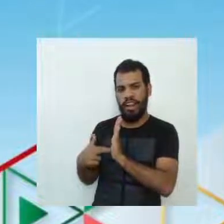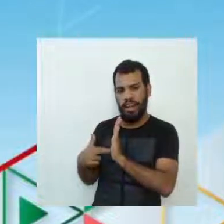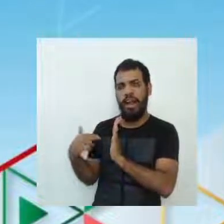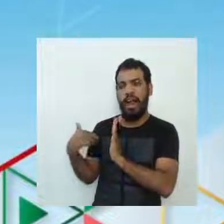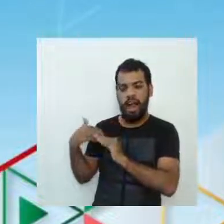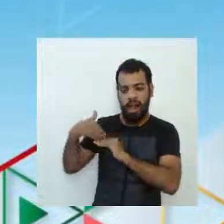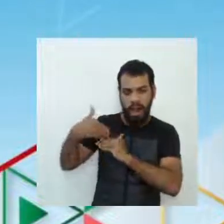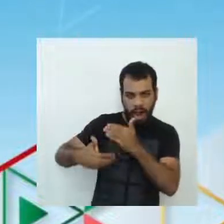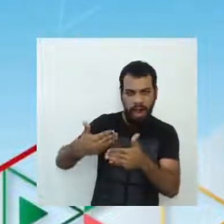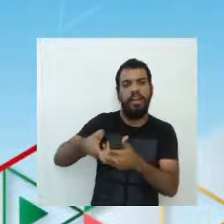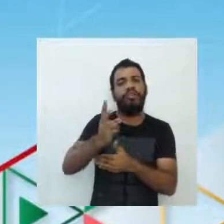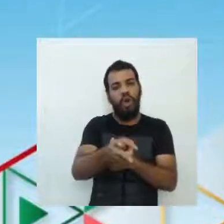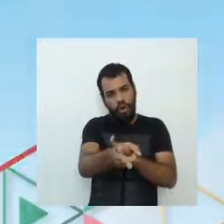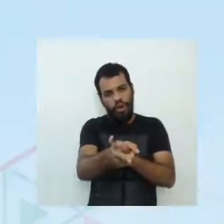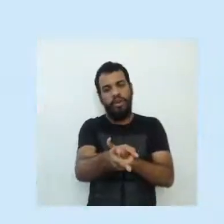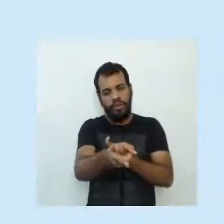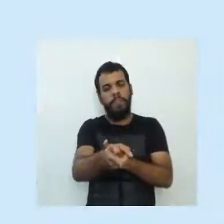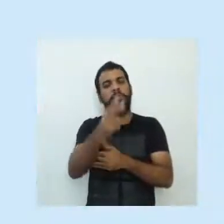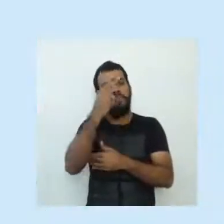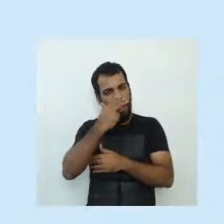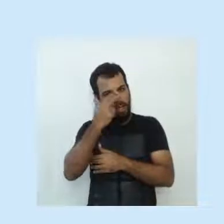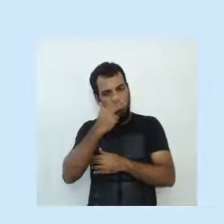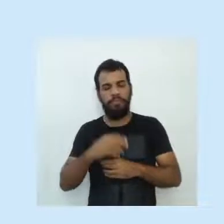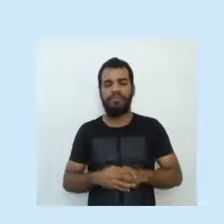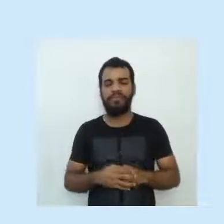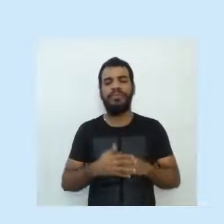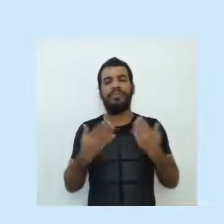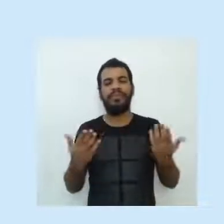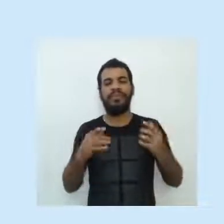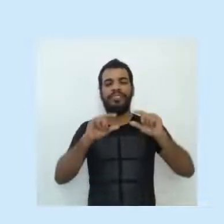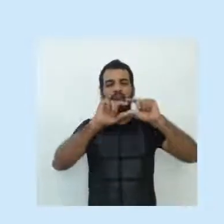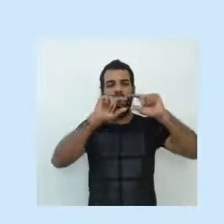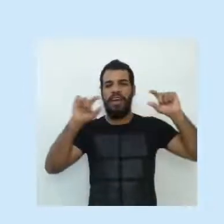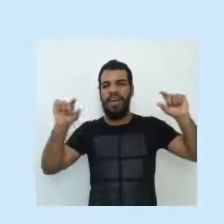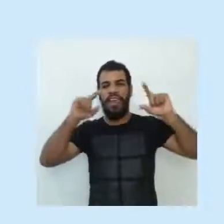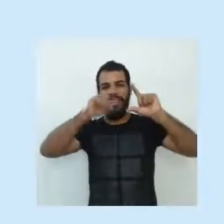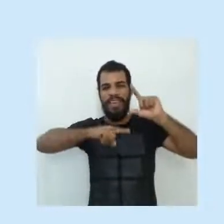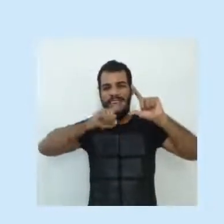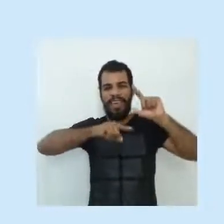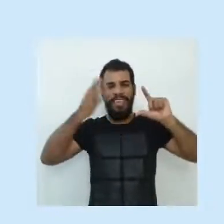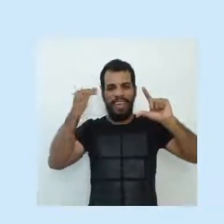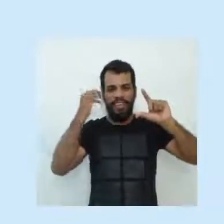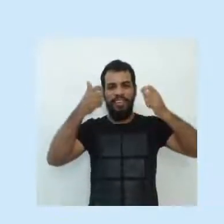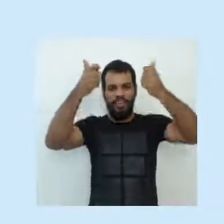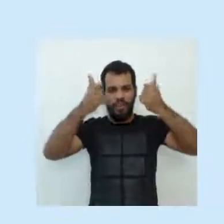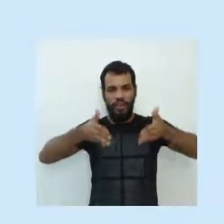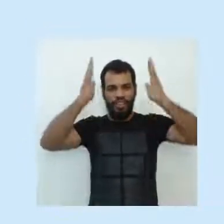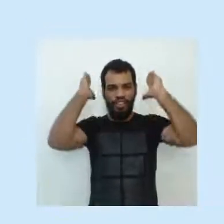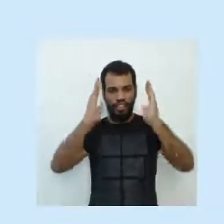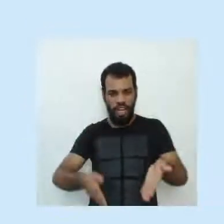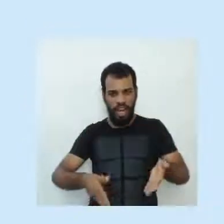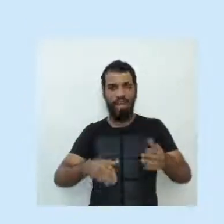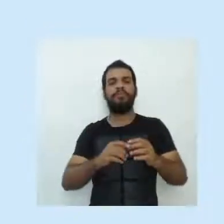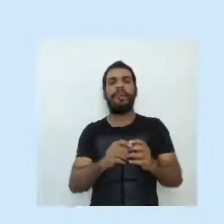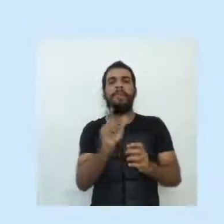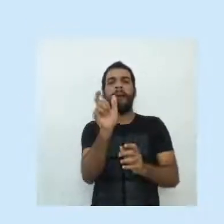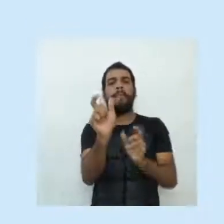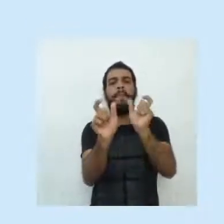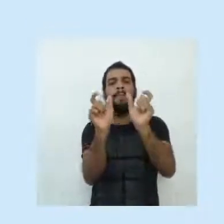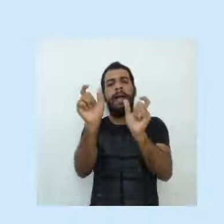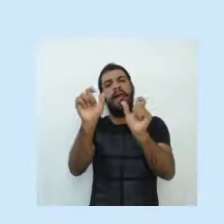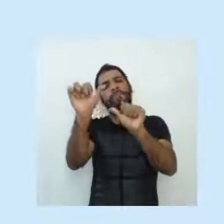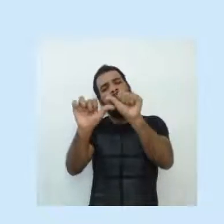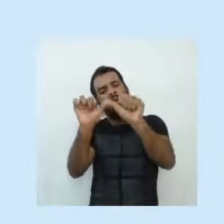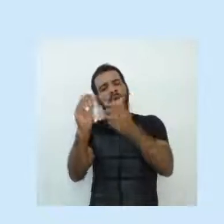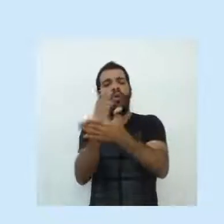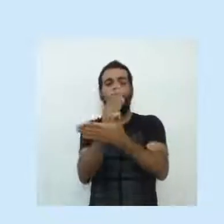começou estudando sobre as letras que compõem o nosso alfabeto, as mudanças que ocorreram com a reforma ortográfica. Depois a gente entrou